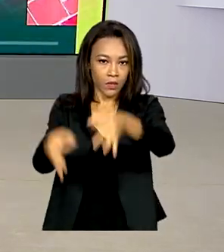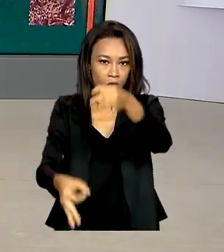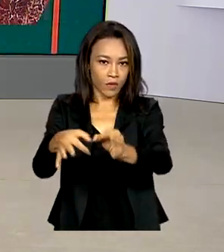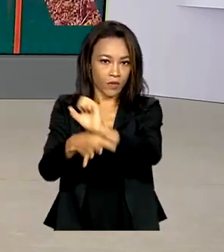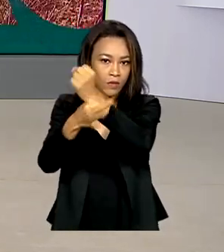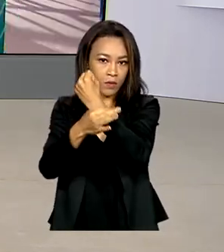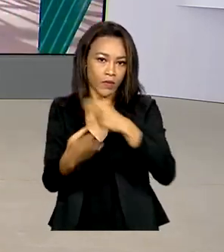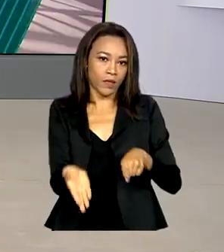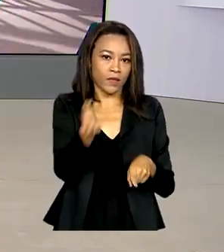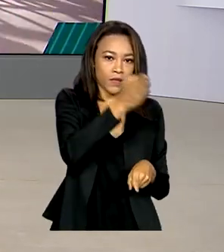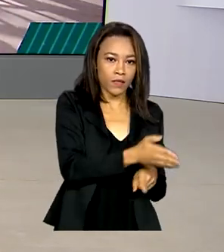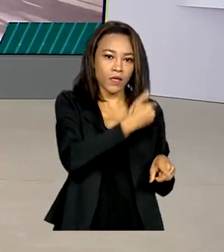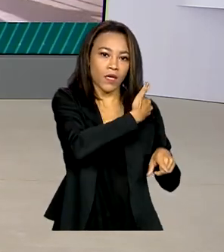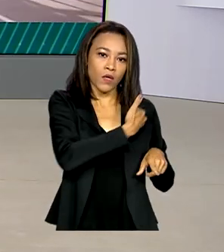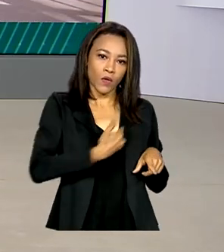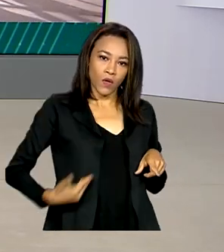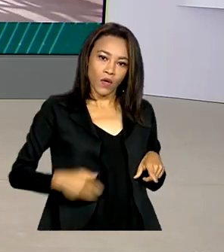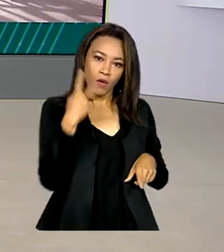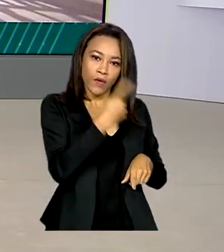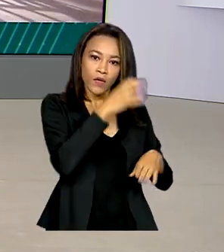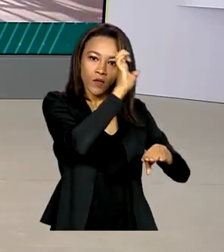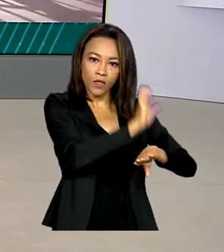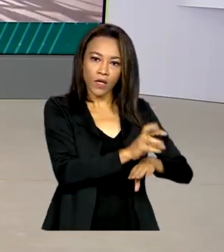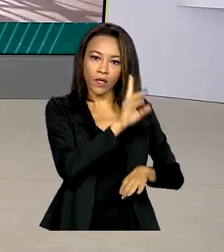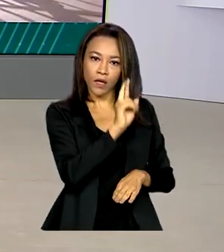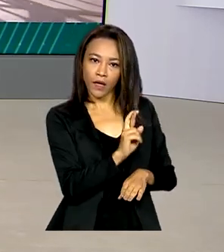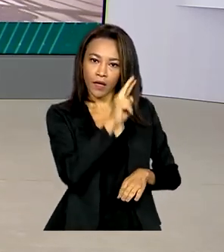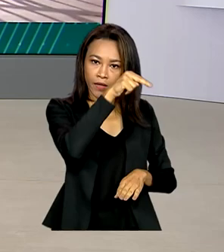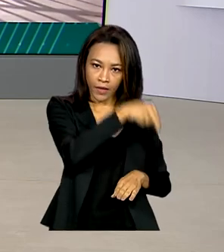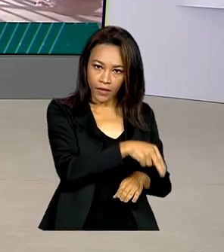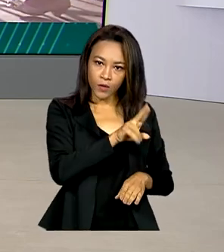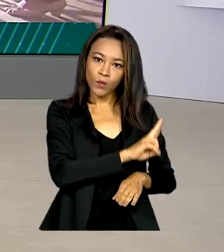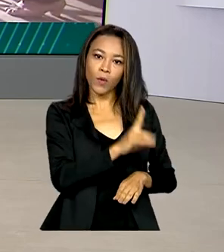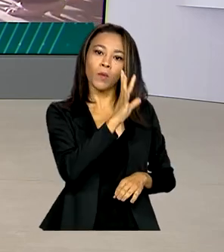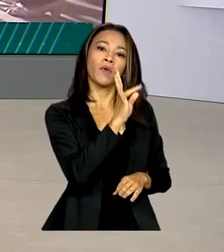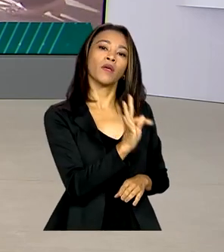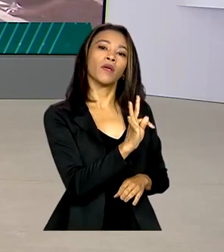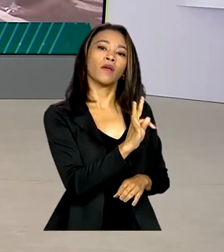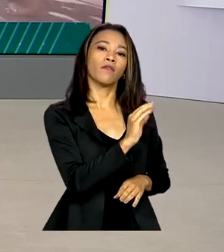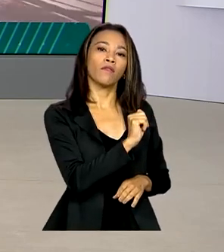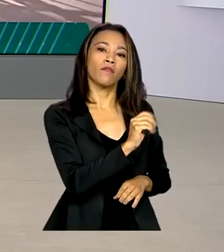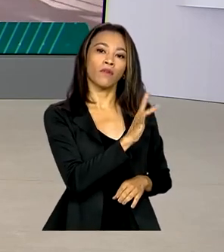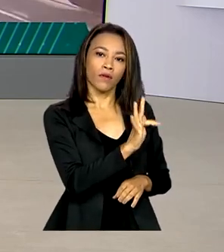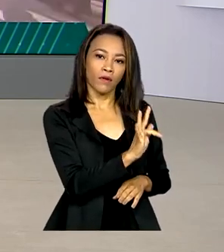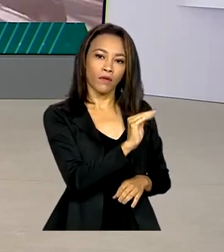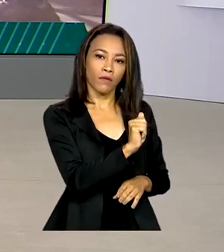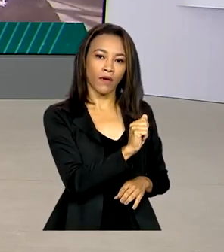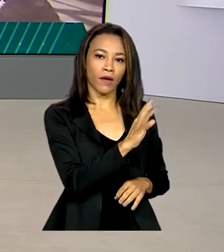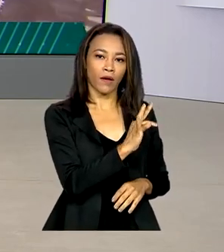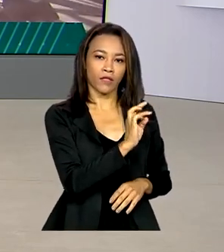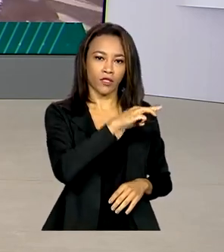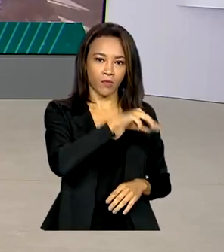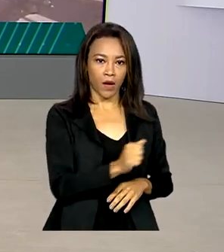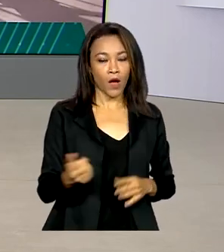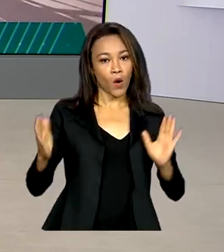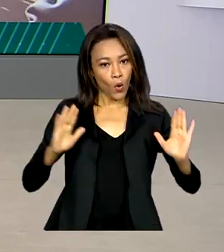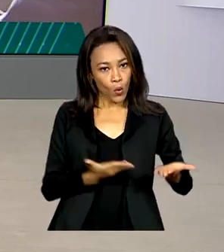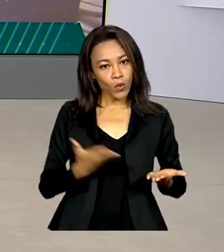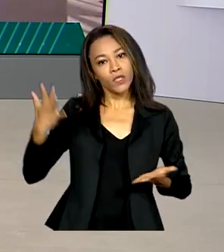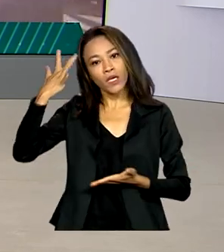Pública e a governadora do Rio Grande do Norte, Fátima Bezerra. Hoje e amanhã, novas equipes federais chegarão ao